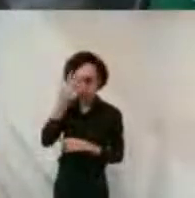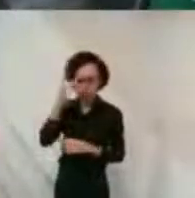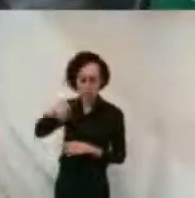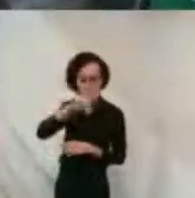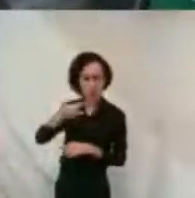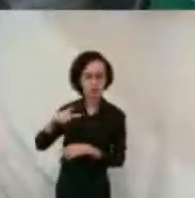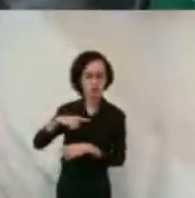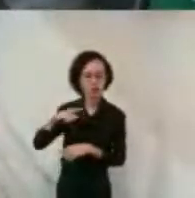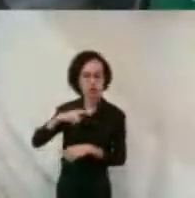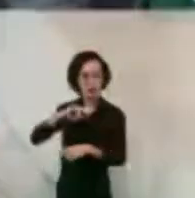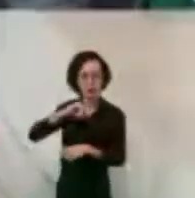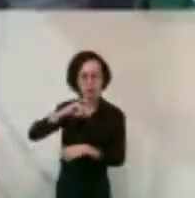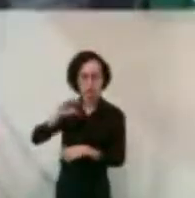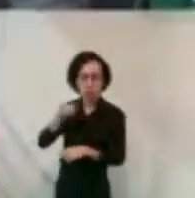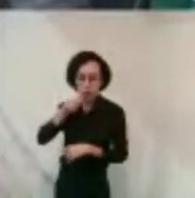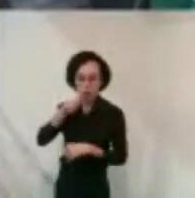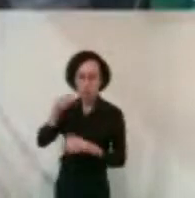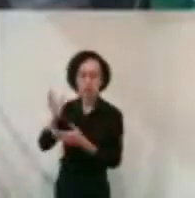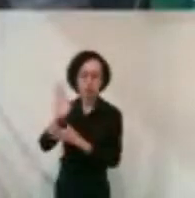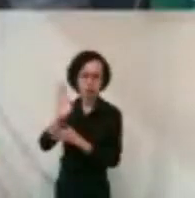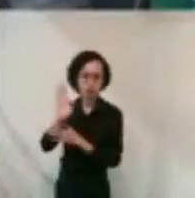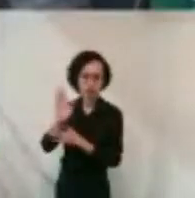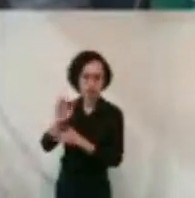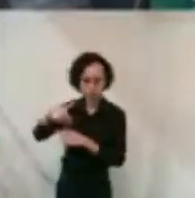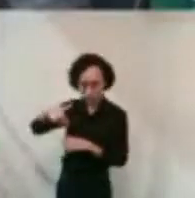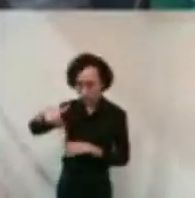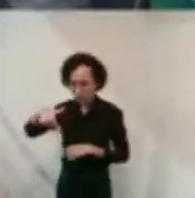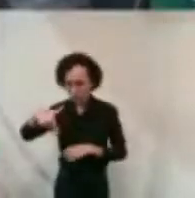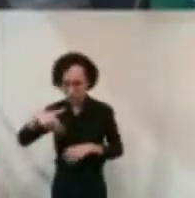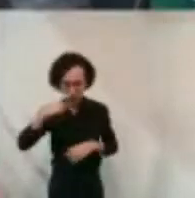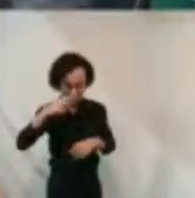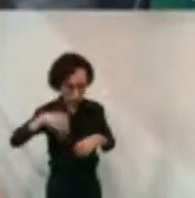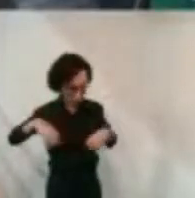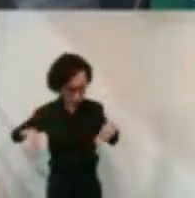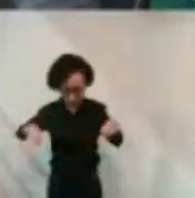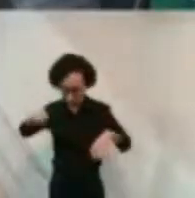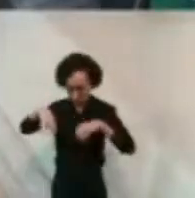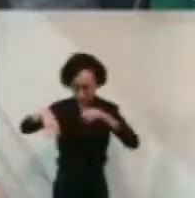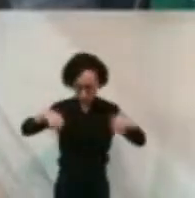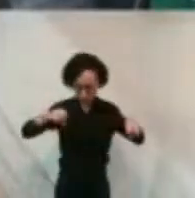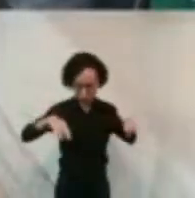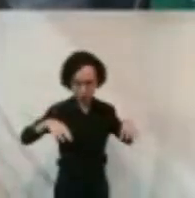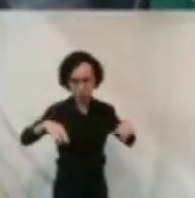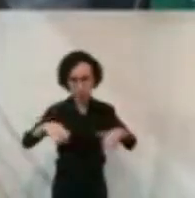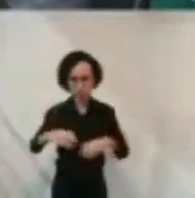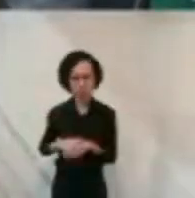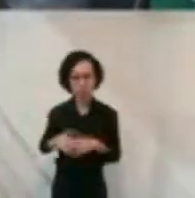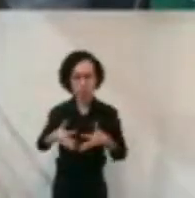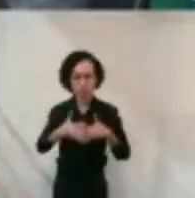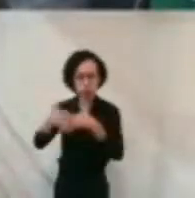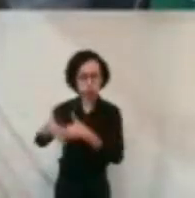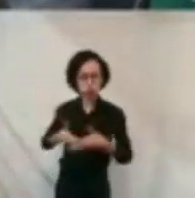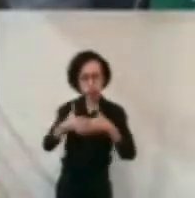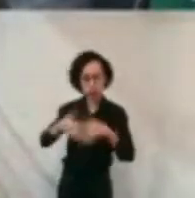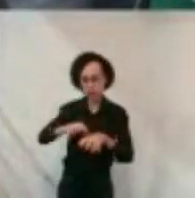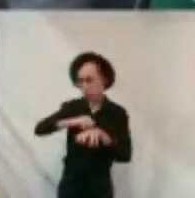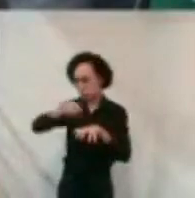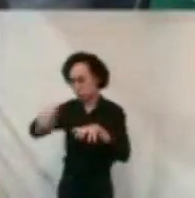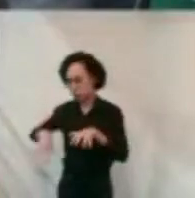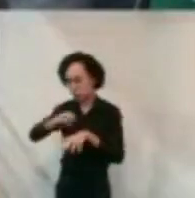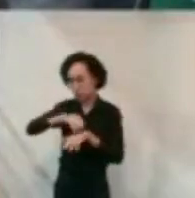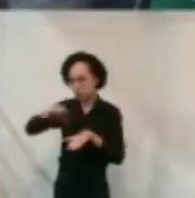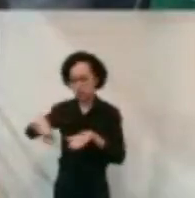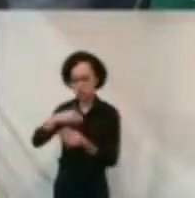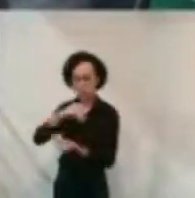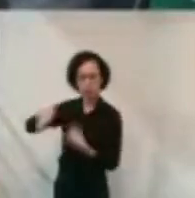é a coisa mais degradante que a gente vê num ser humano. Quando o caminhão despeja aquele lixo lá, a disputa dele com urubu, com cachorro,